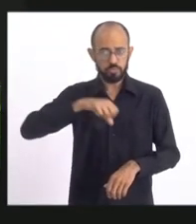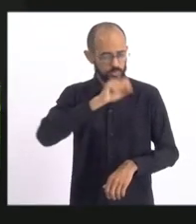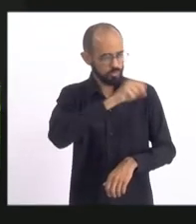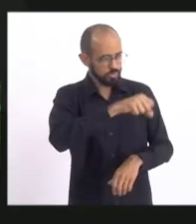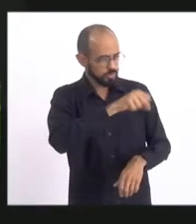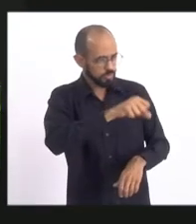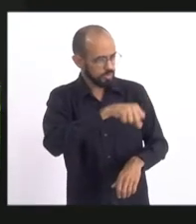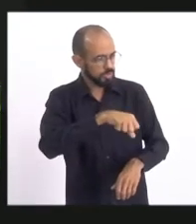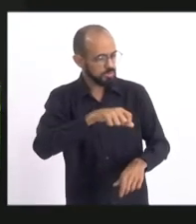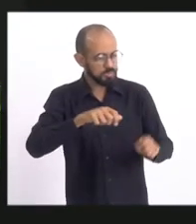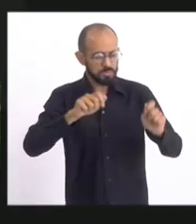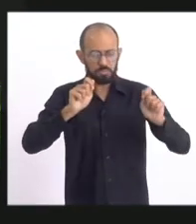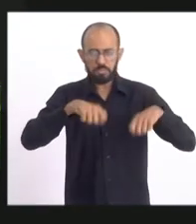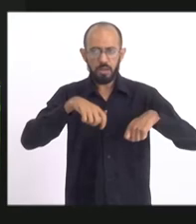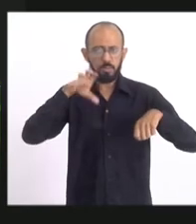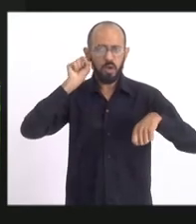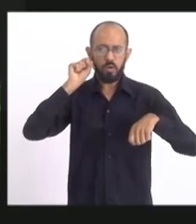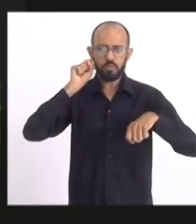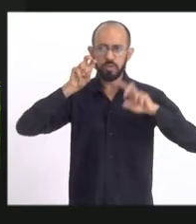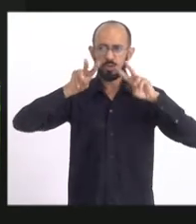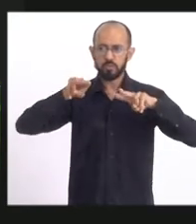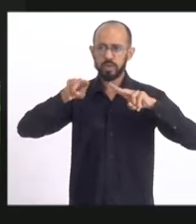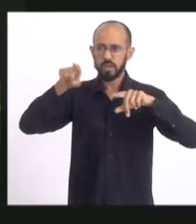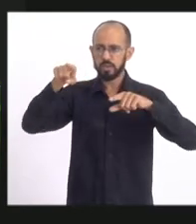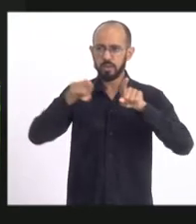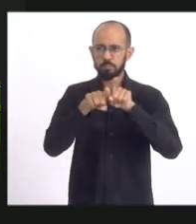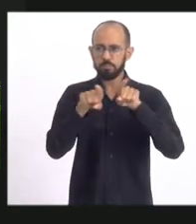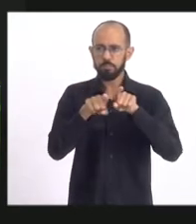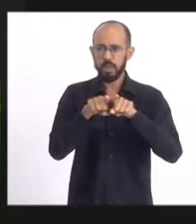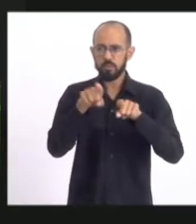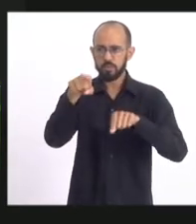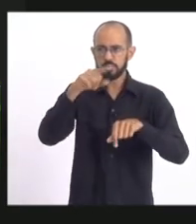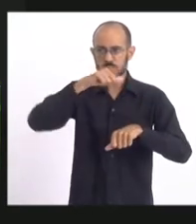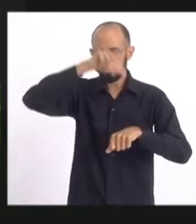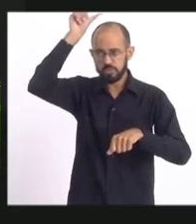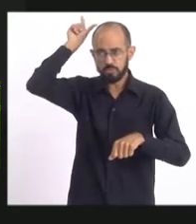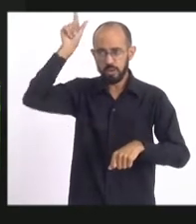Estamos ouvindo bem, ouvindo o senhor também, deputado.